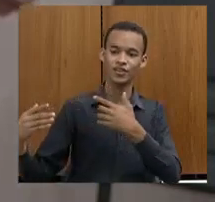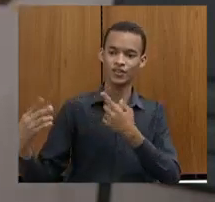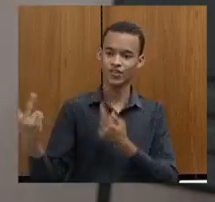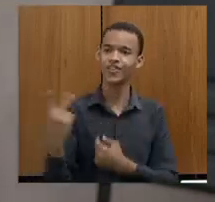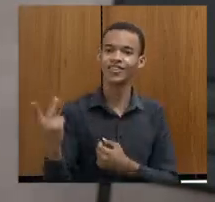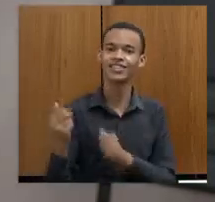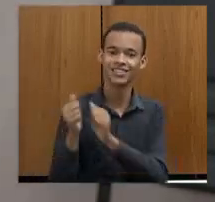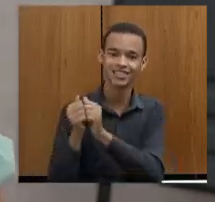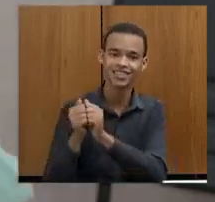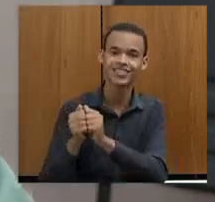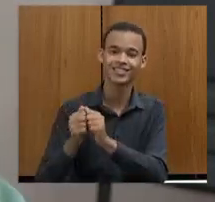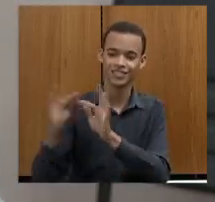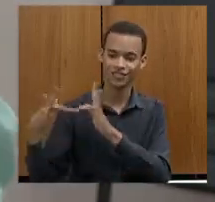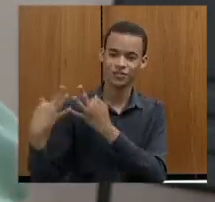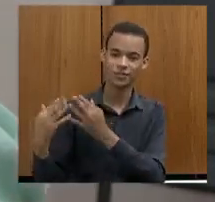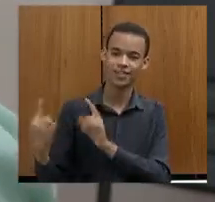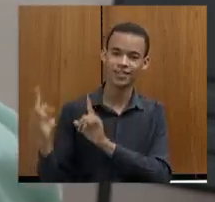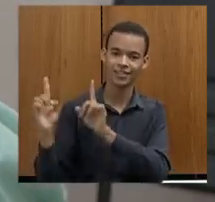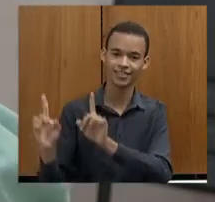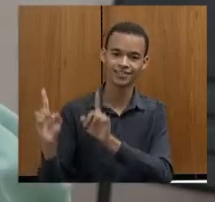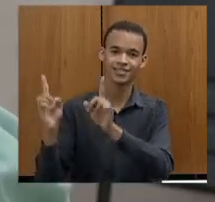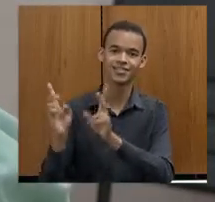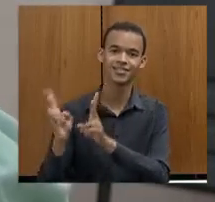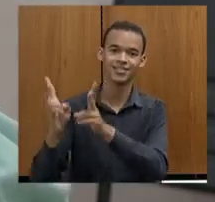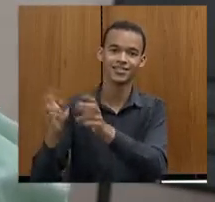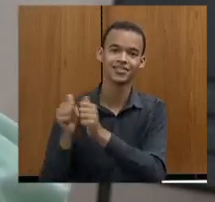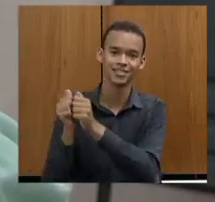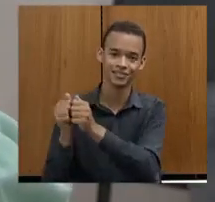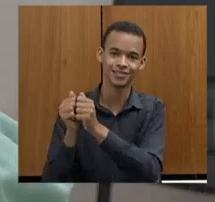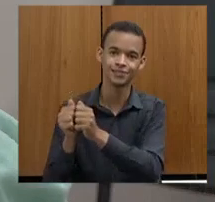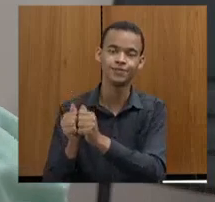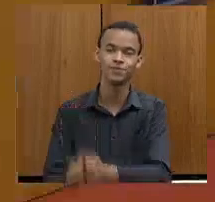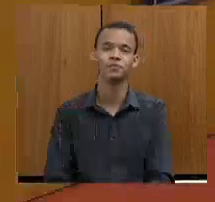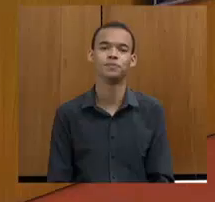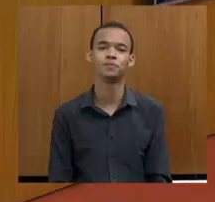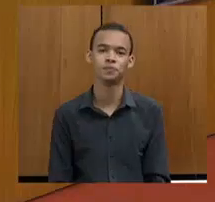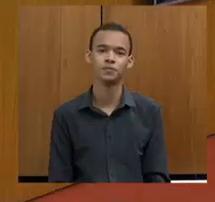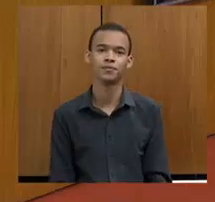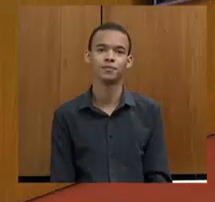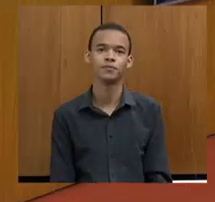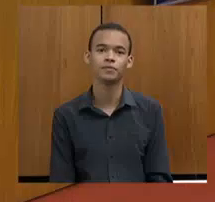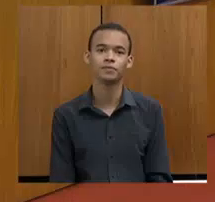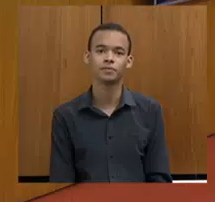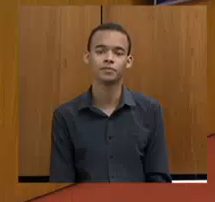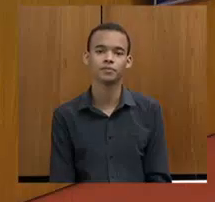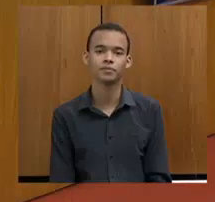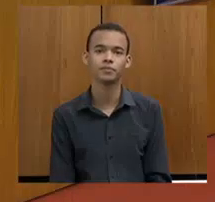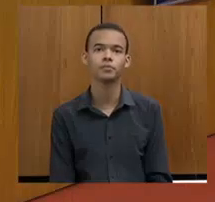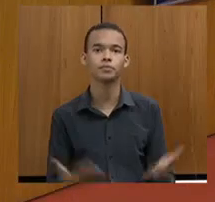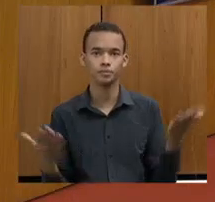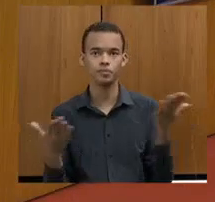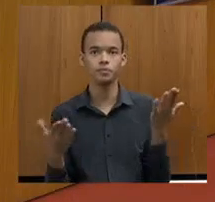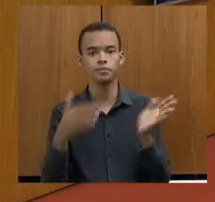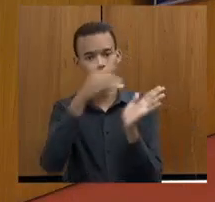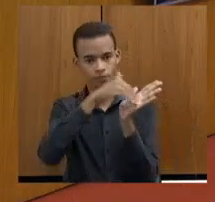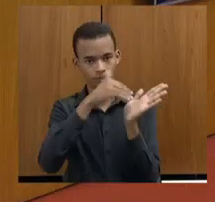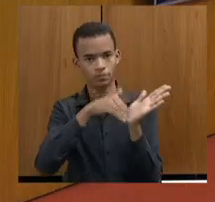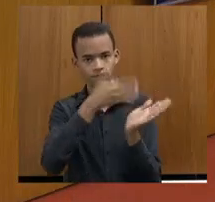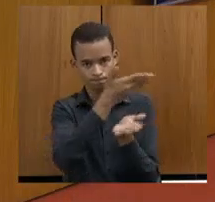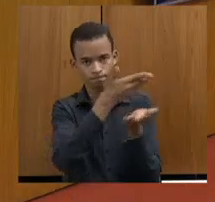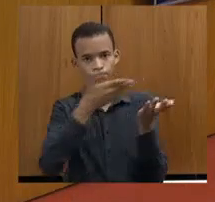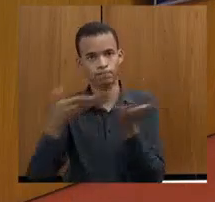se repetindo eu dava um secretários esse desejo fazer suas considerações finais secretário